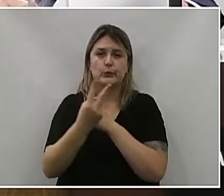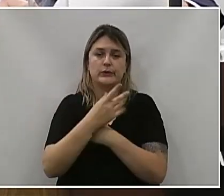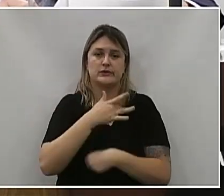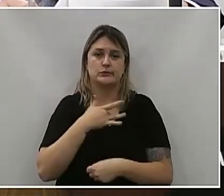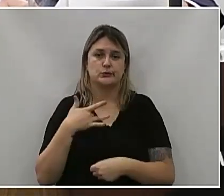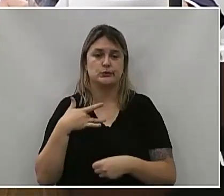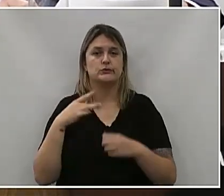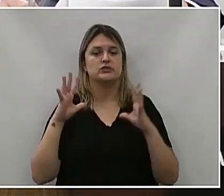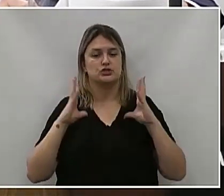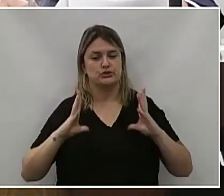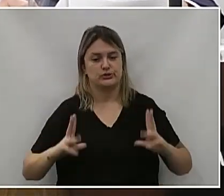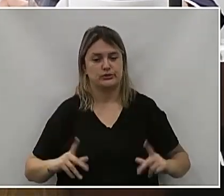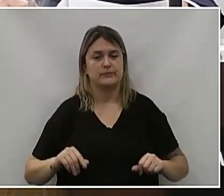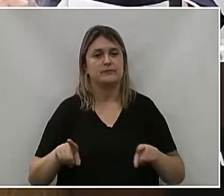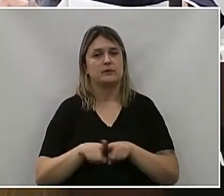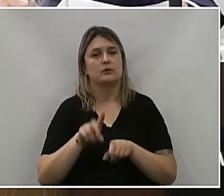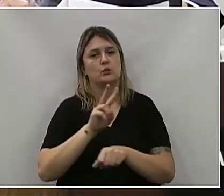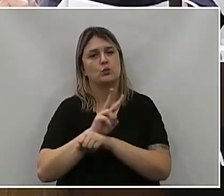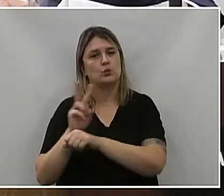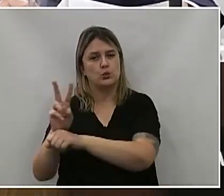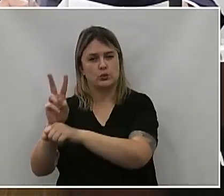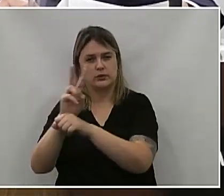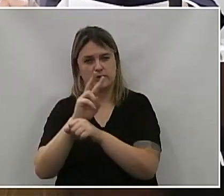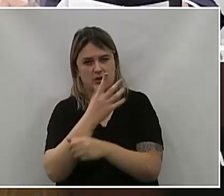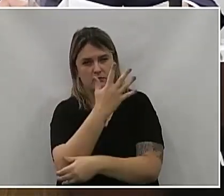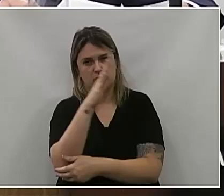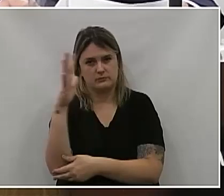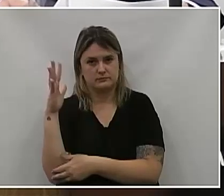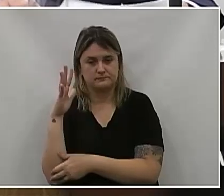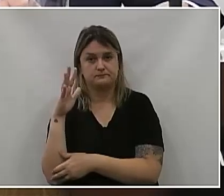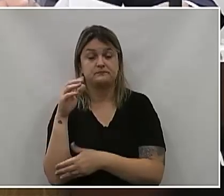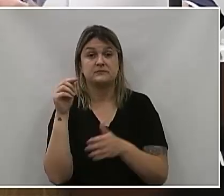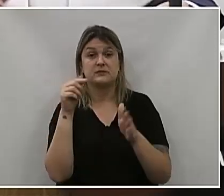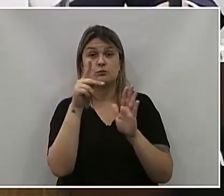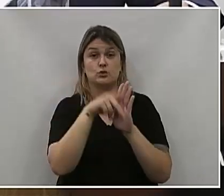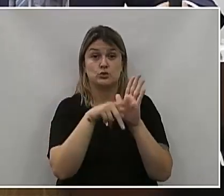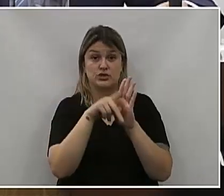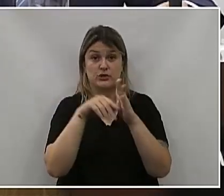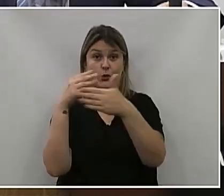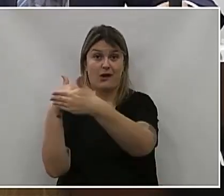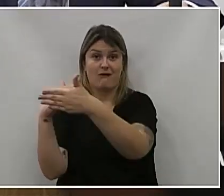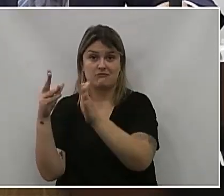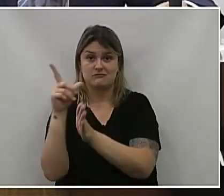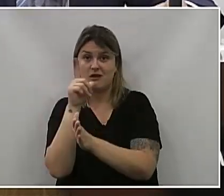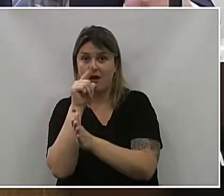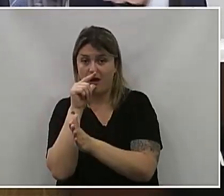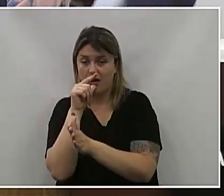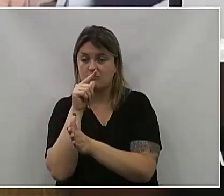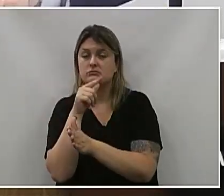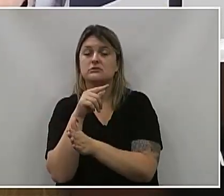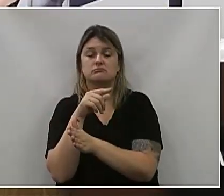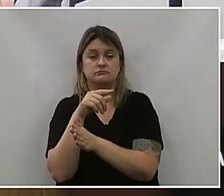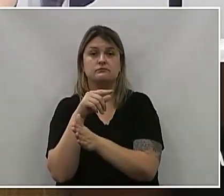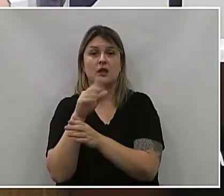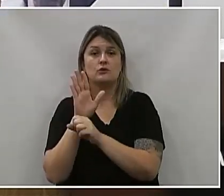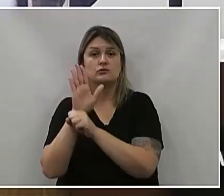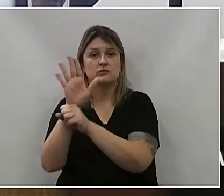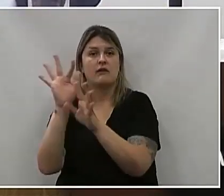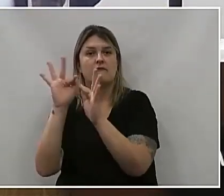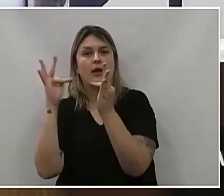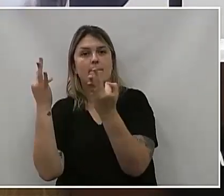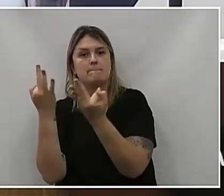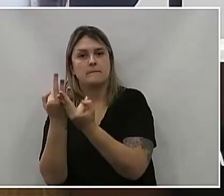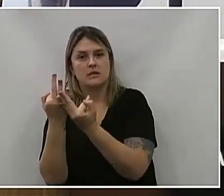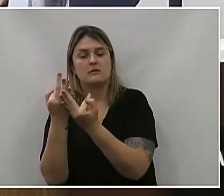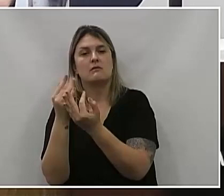higiene, inclusive protegendo o meio ambiente. Justificativa. O programa tem como objetivo, através do projeto, fazer com que as famílias contempladas